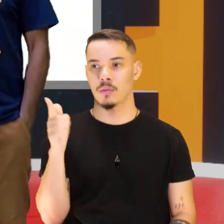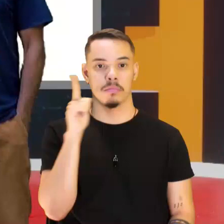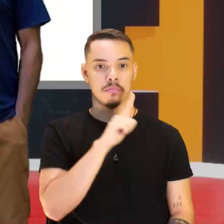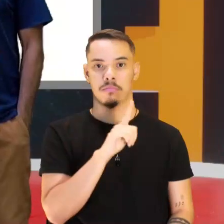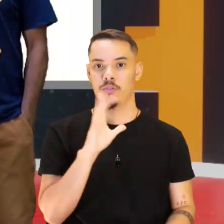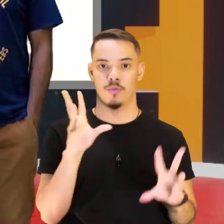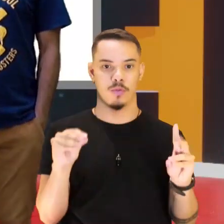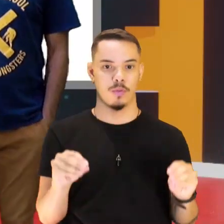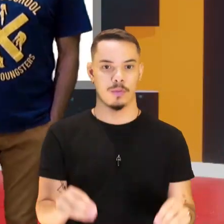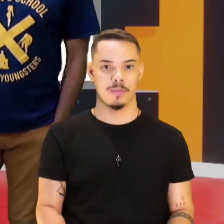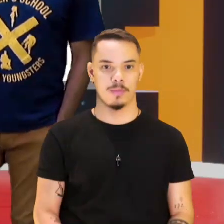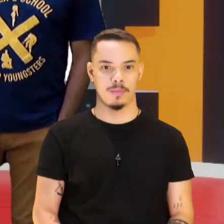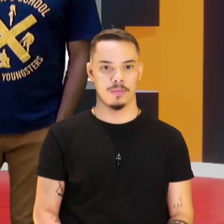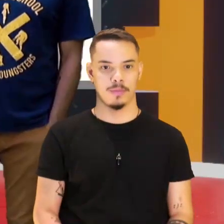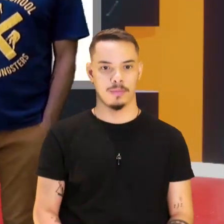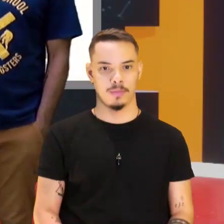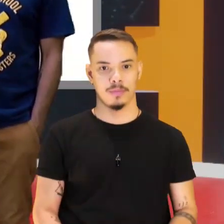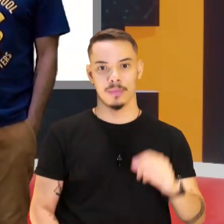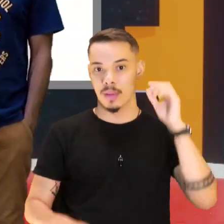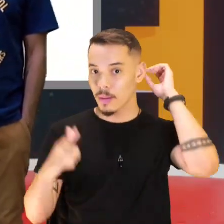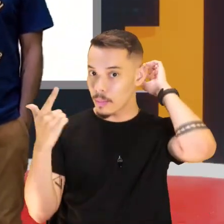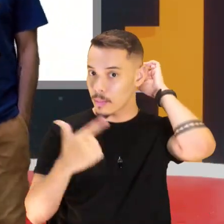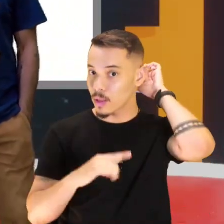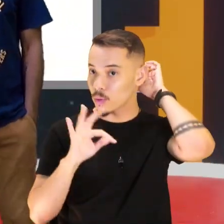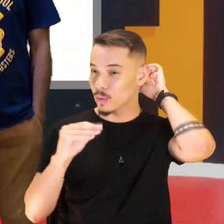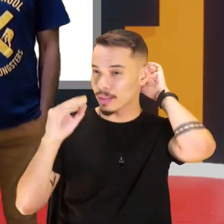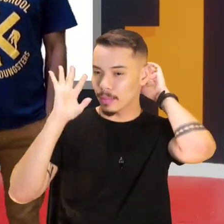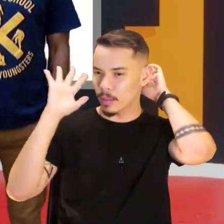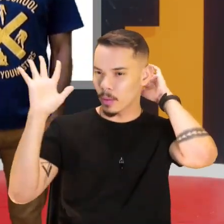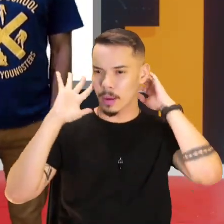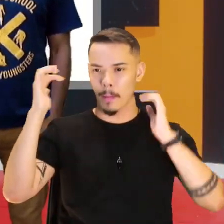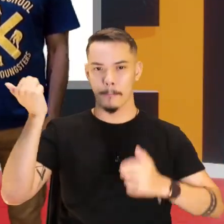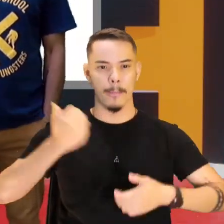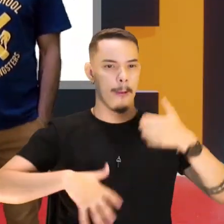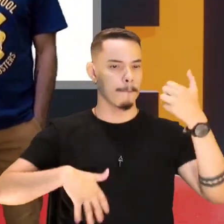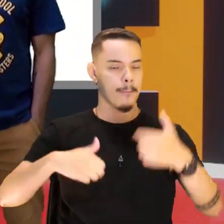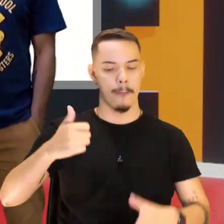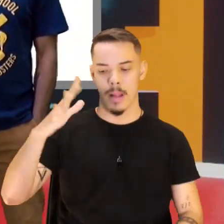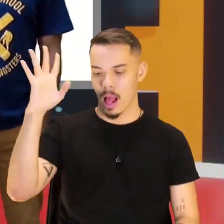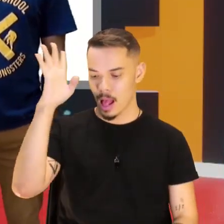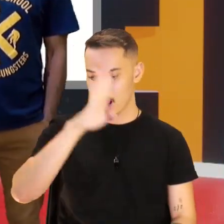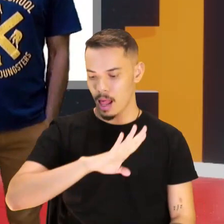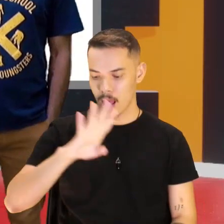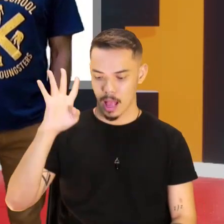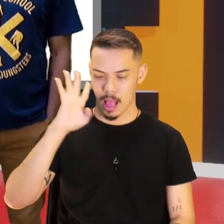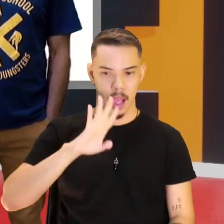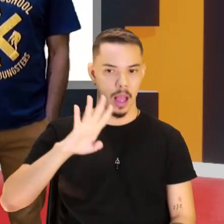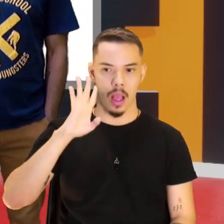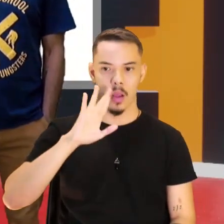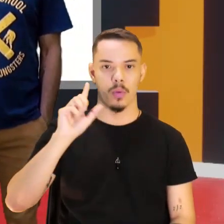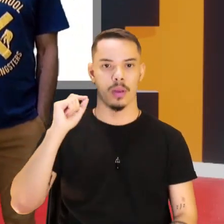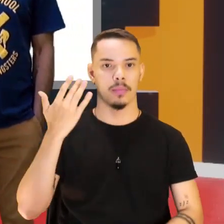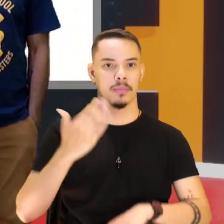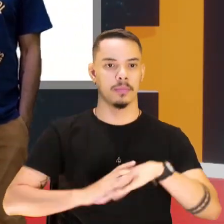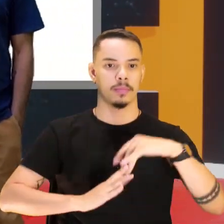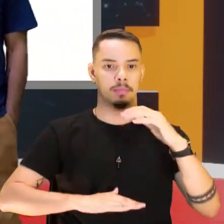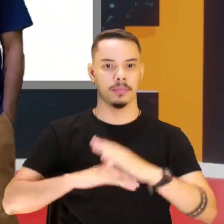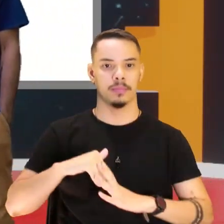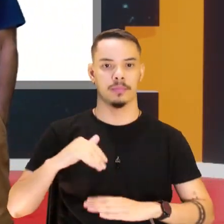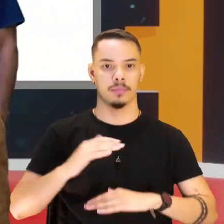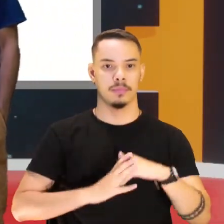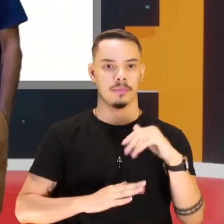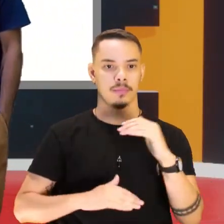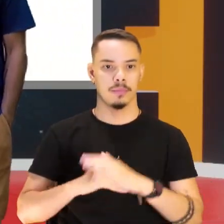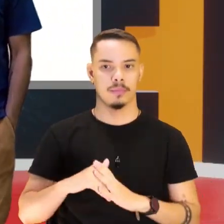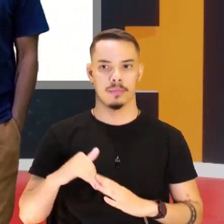achar essa razão. Então, mais do que toda essa teoria, o mais legal de tudo isso é a prática. Então, vamos de mão na massa?